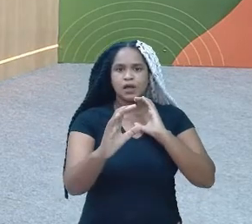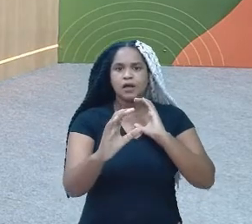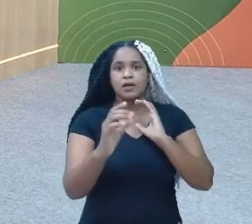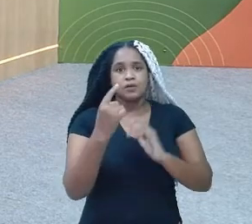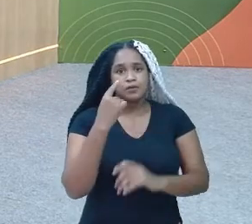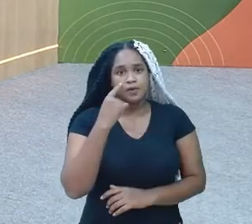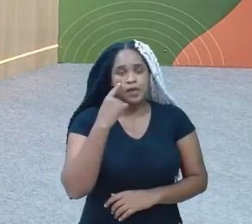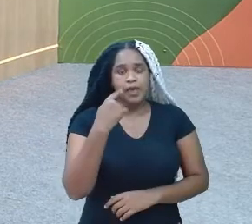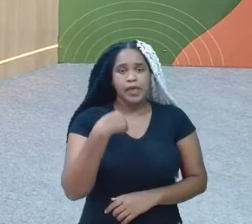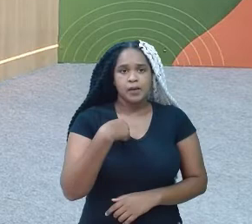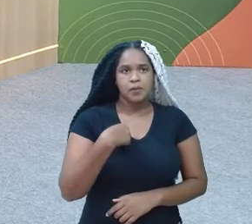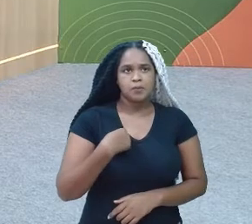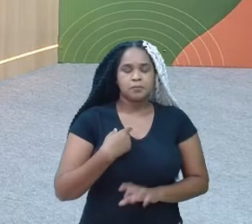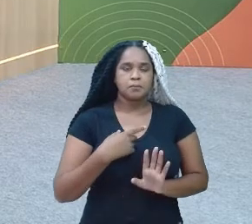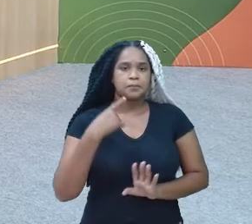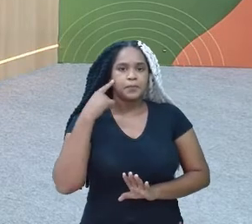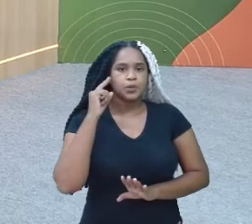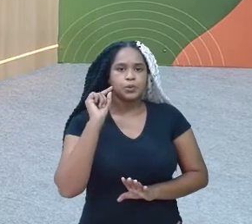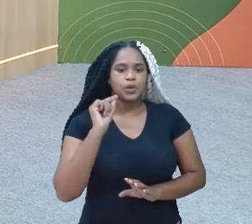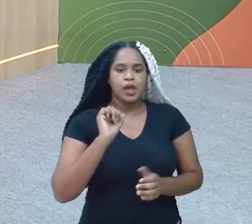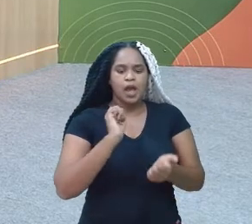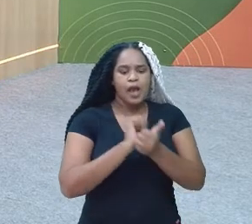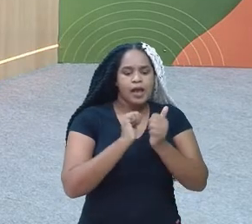uma adequação, eu fiz uma